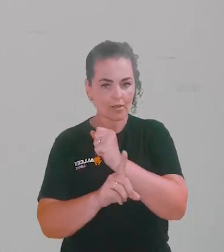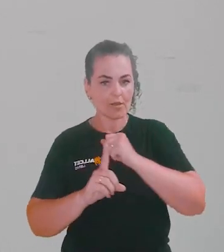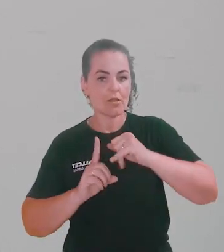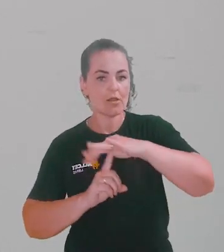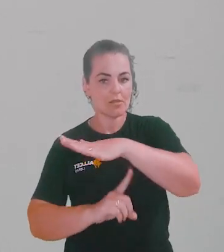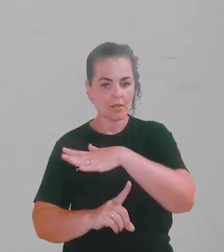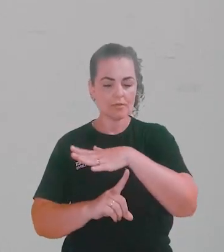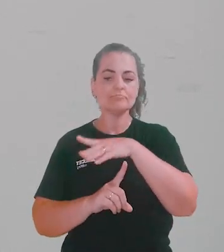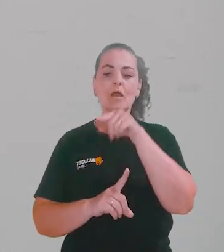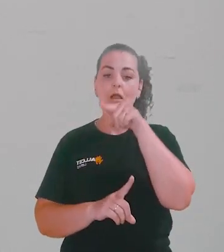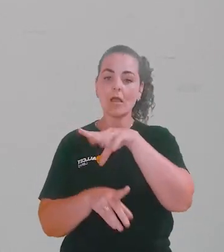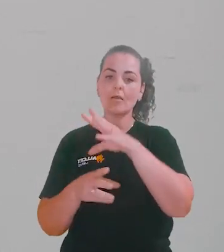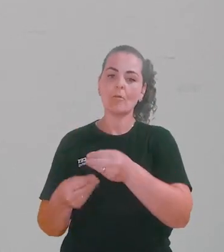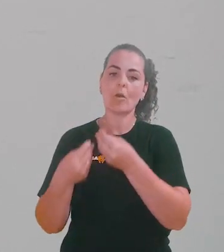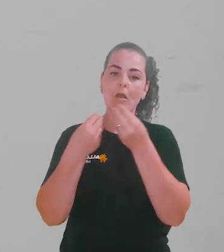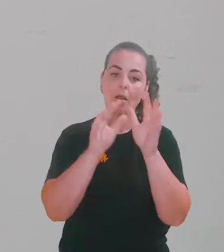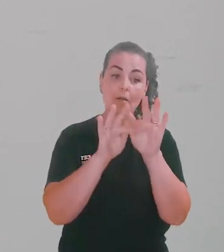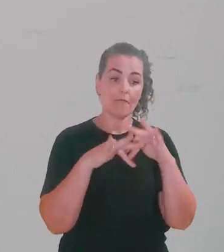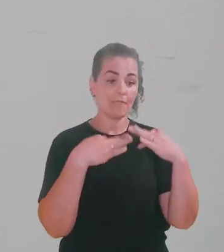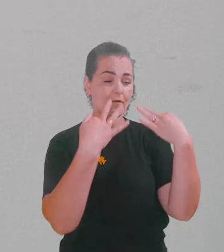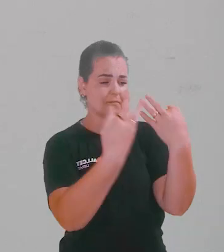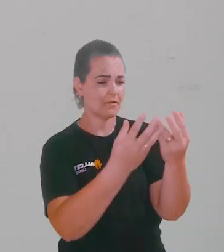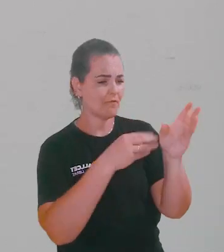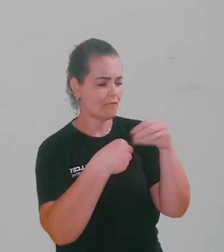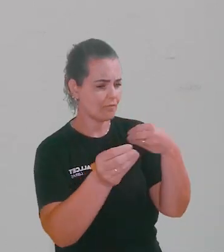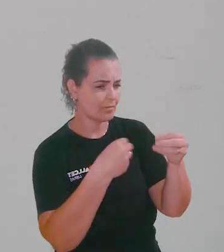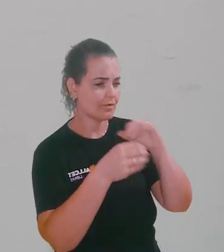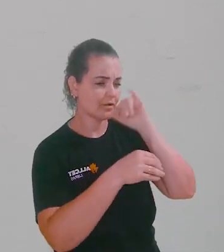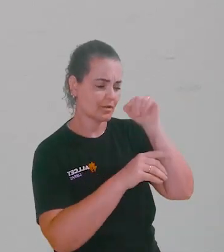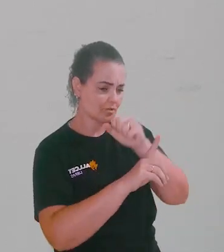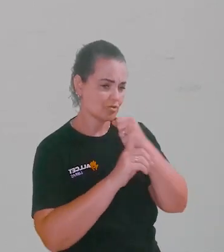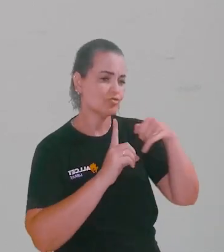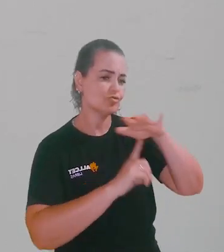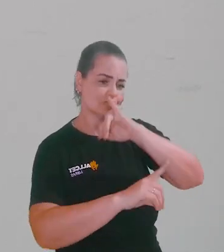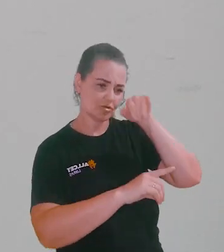que pudesse encaminhar para famílias em situação de vulnerabilidade